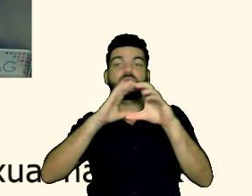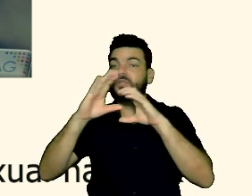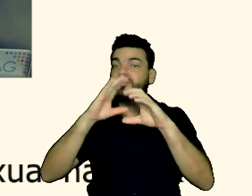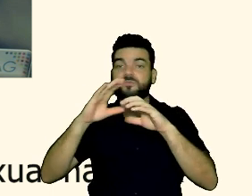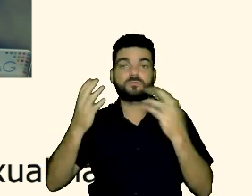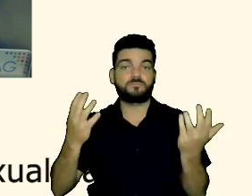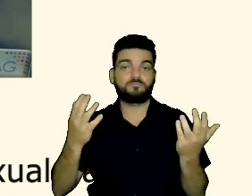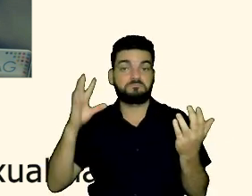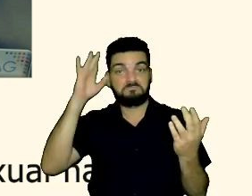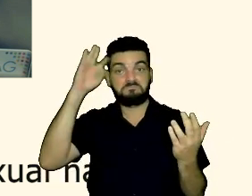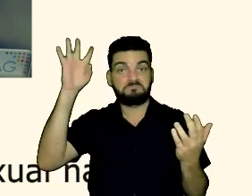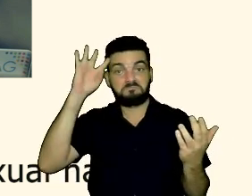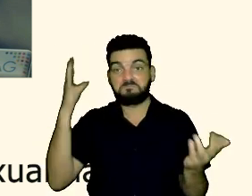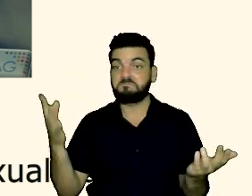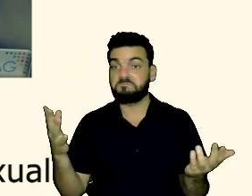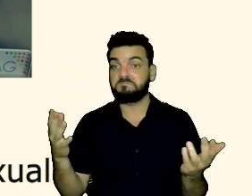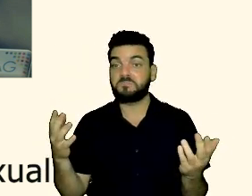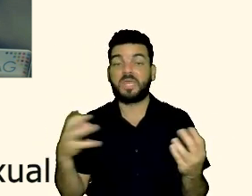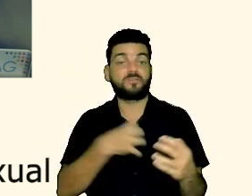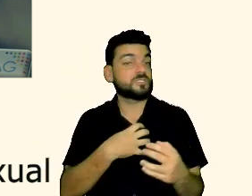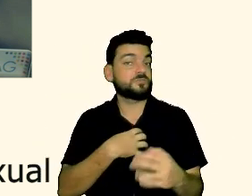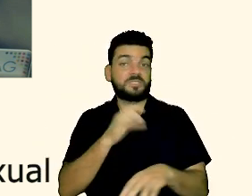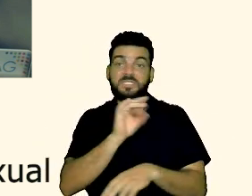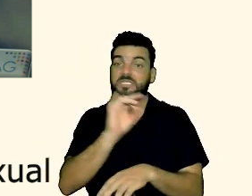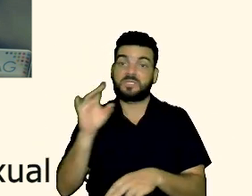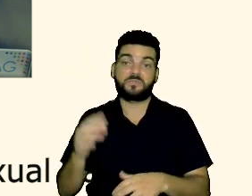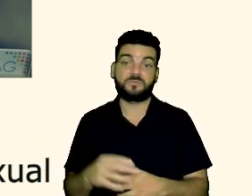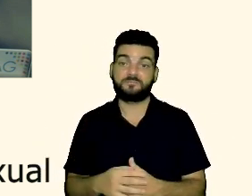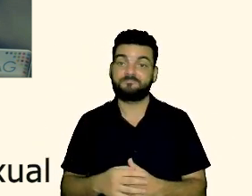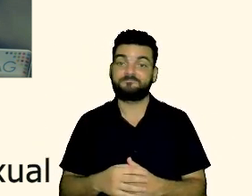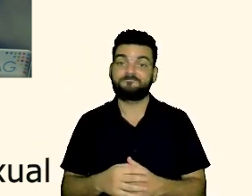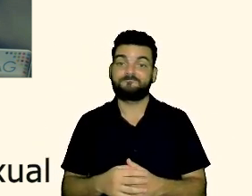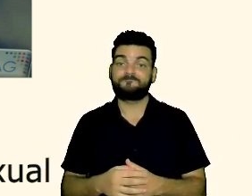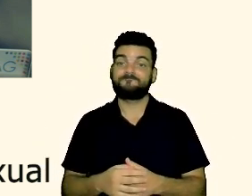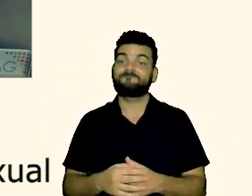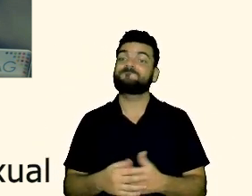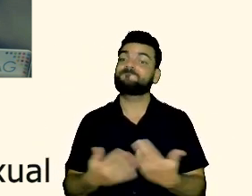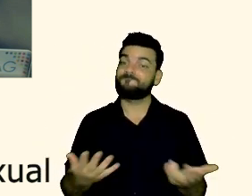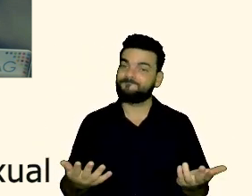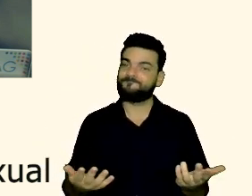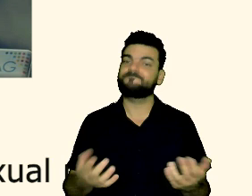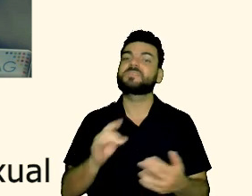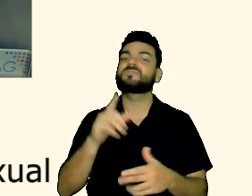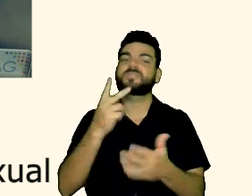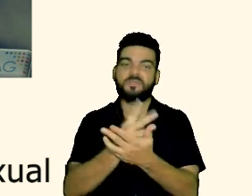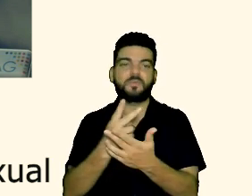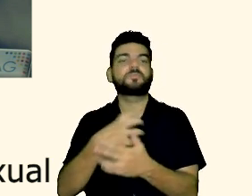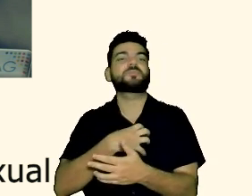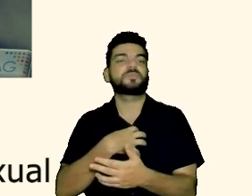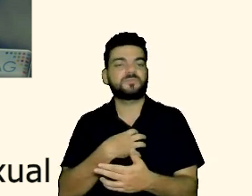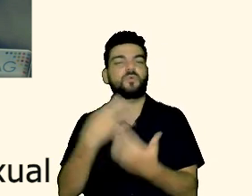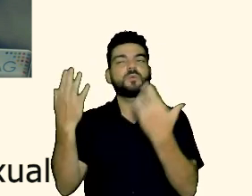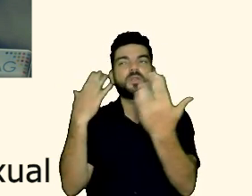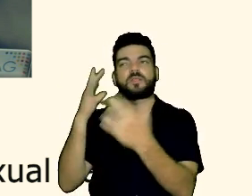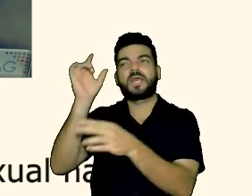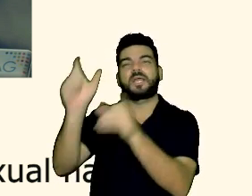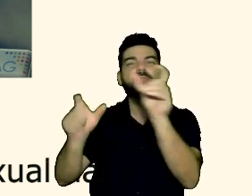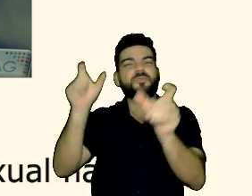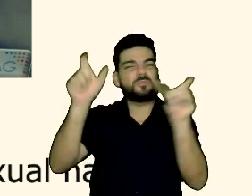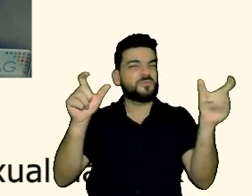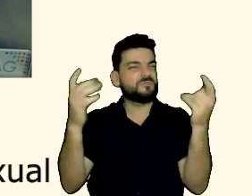tempo todo nós estamos construindo percepções das pessoas. Se nós vamos para o caminho equivocado da